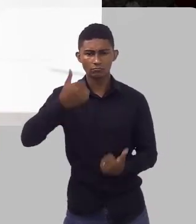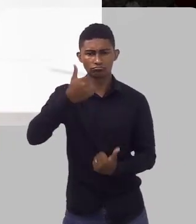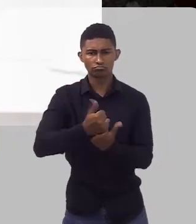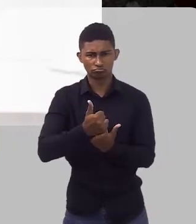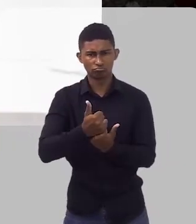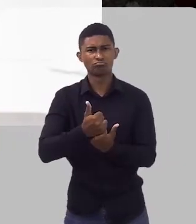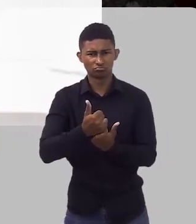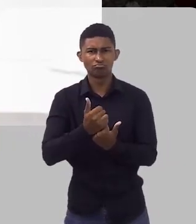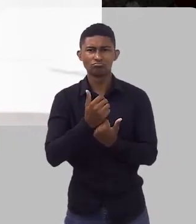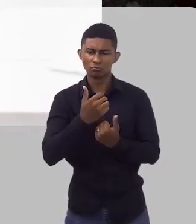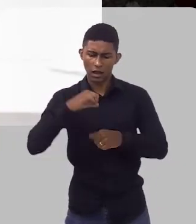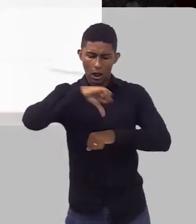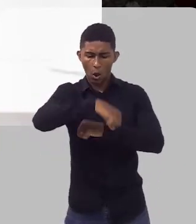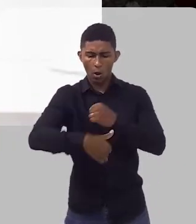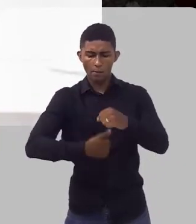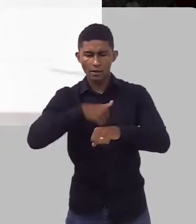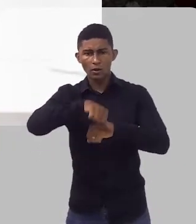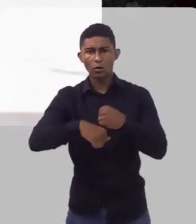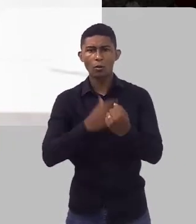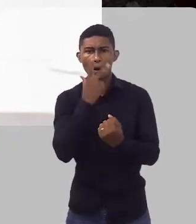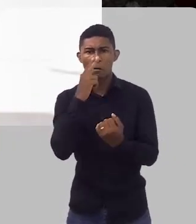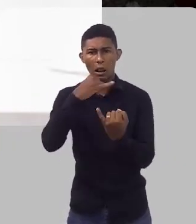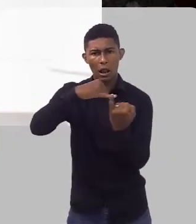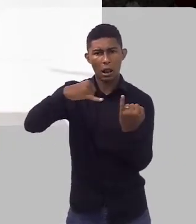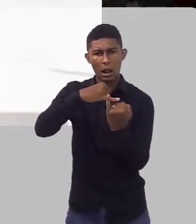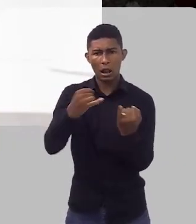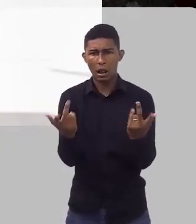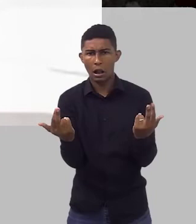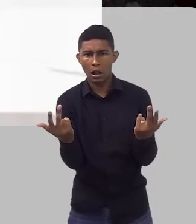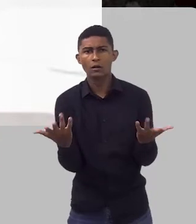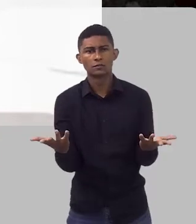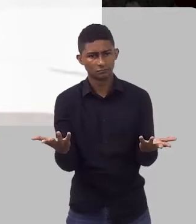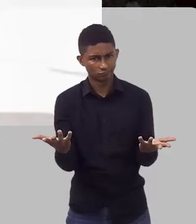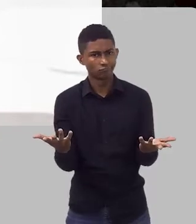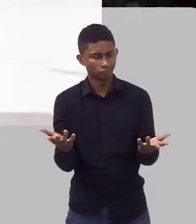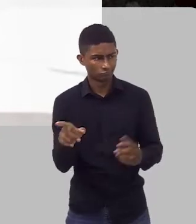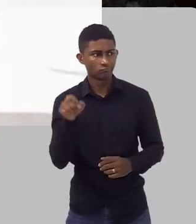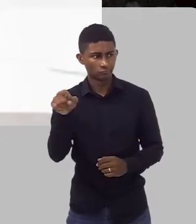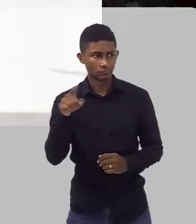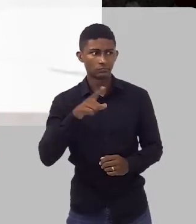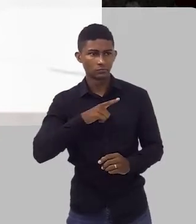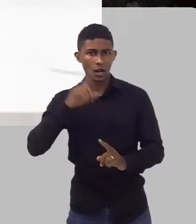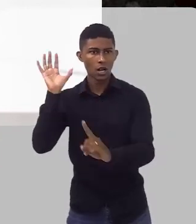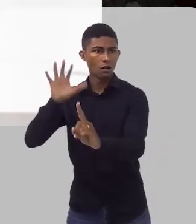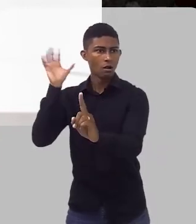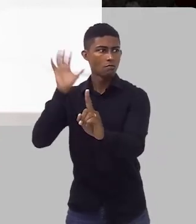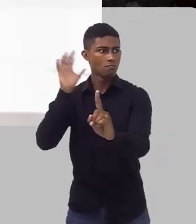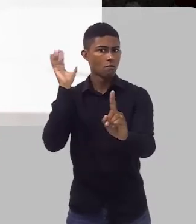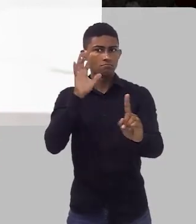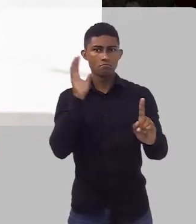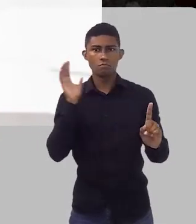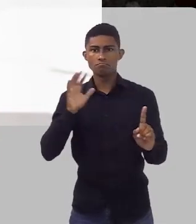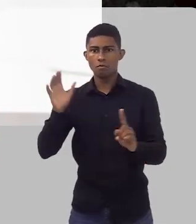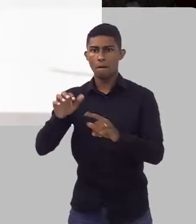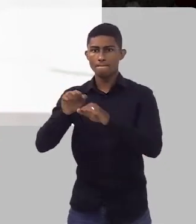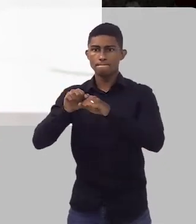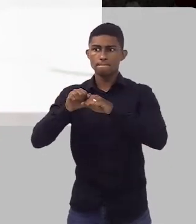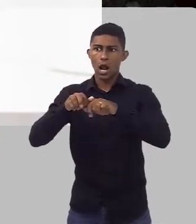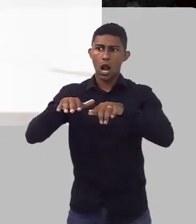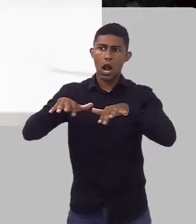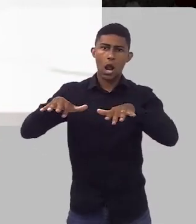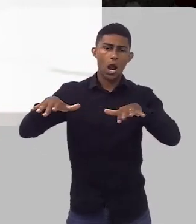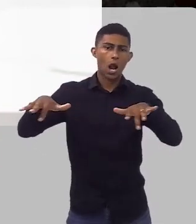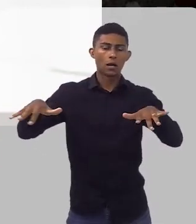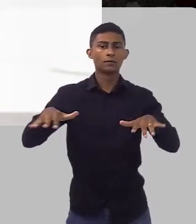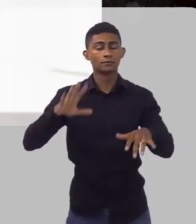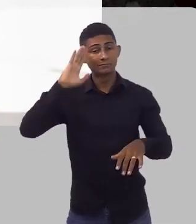Ômicron. É parecida com a Ômicron e é uma subvariante dela. E ela tem tido maior impacto, maior onda de